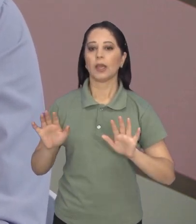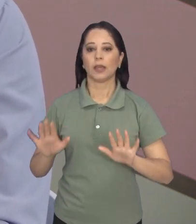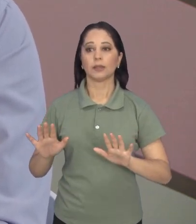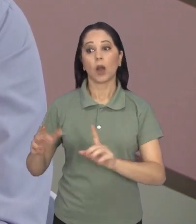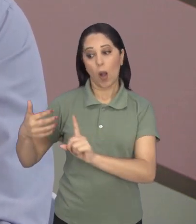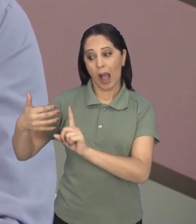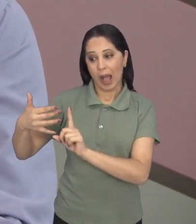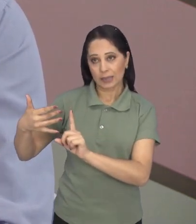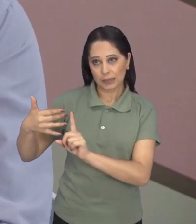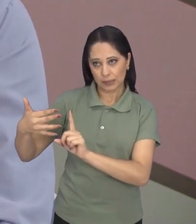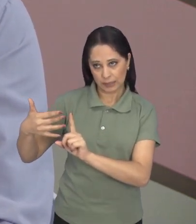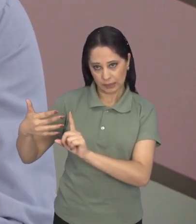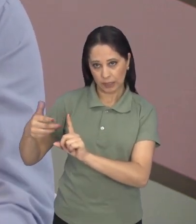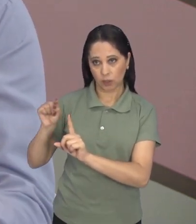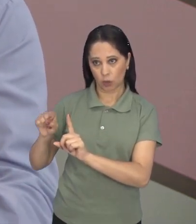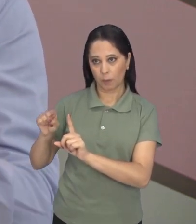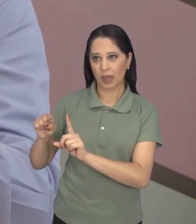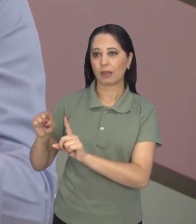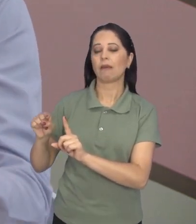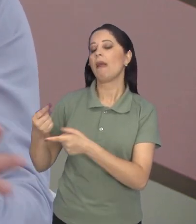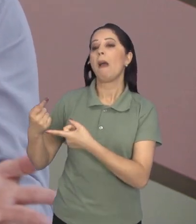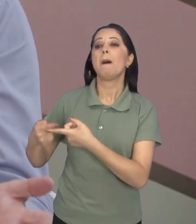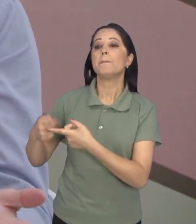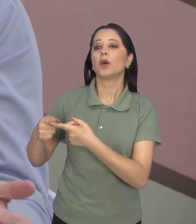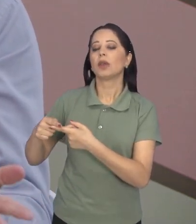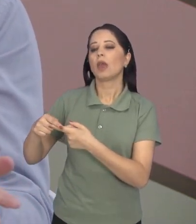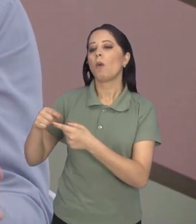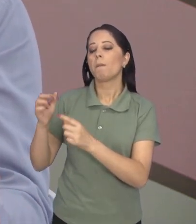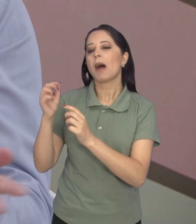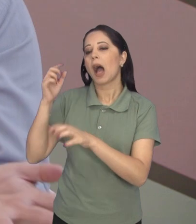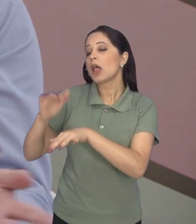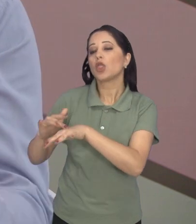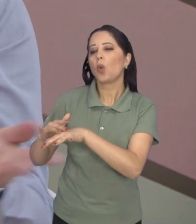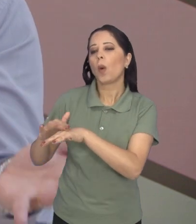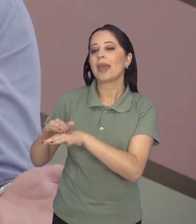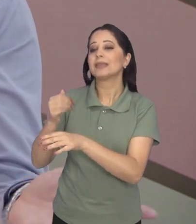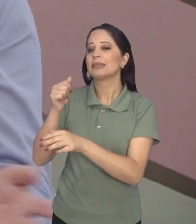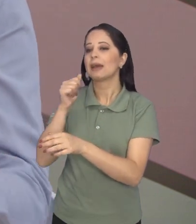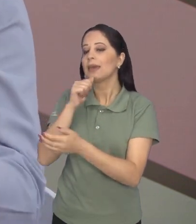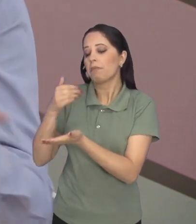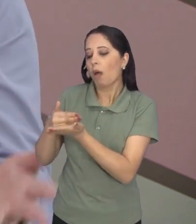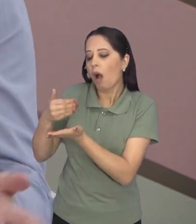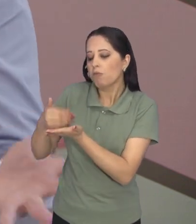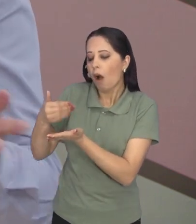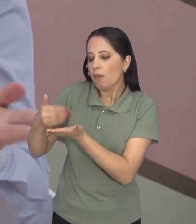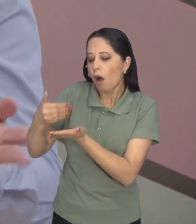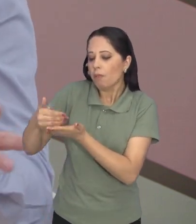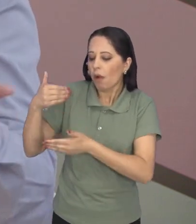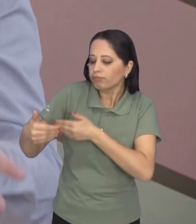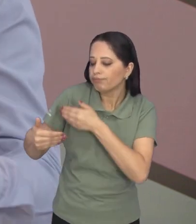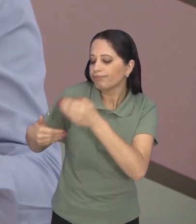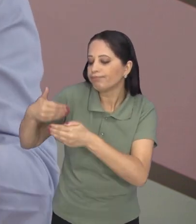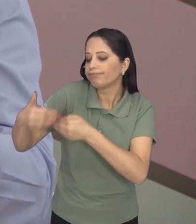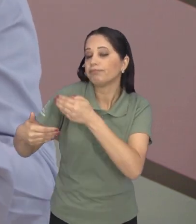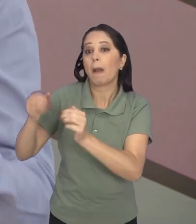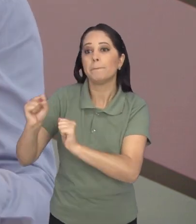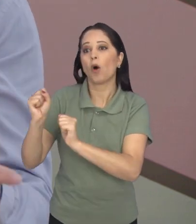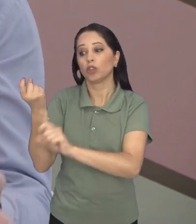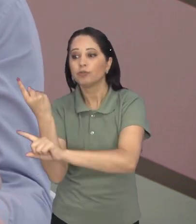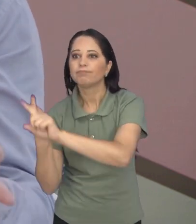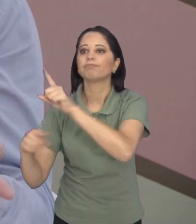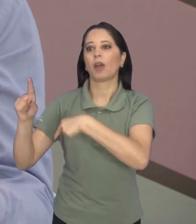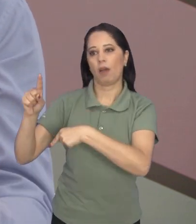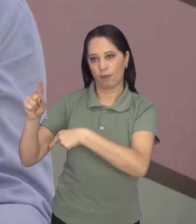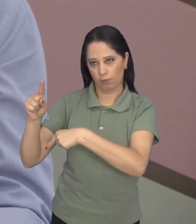exceção. Ela envolve, como é uma doença de desenvolvimento, ela tem uma tendência a proporcionar para o indivíduo uma série de